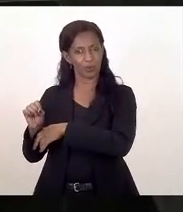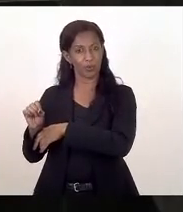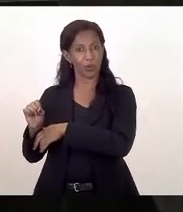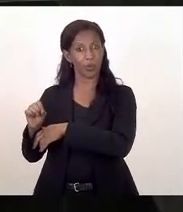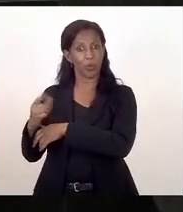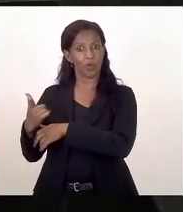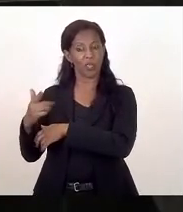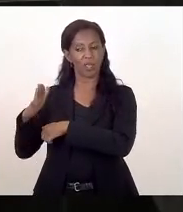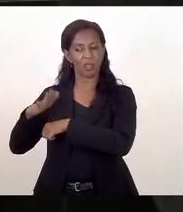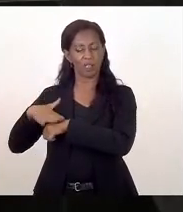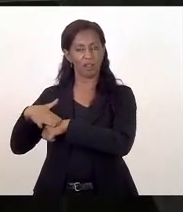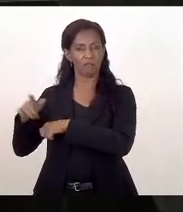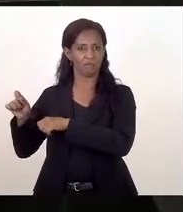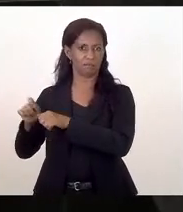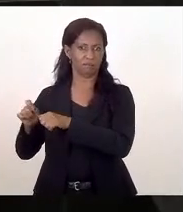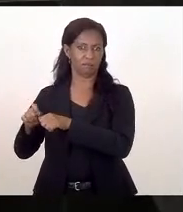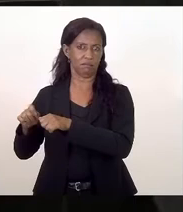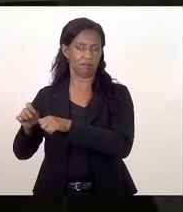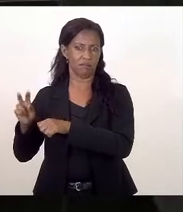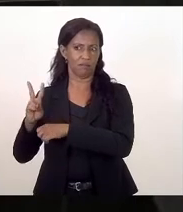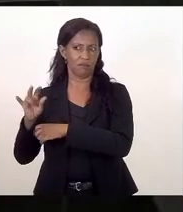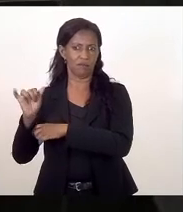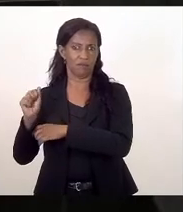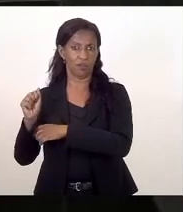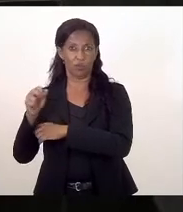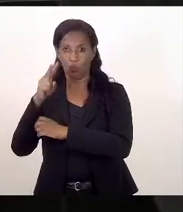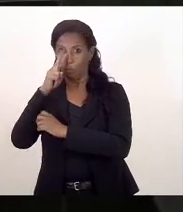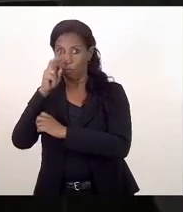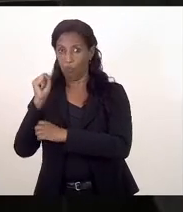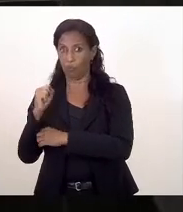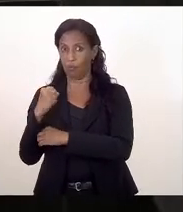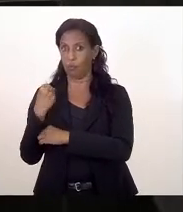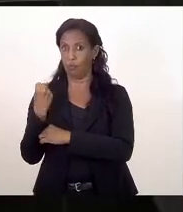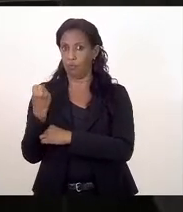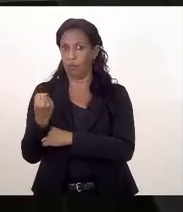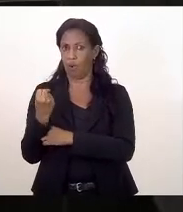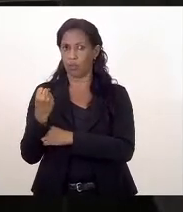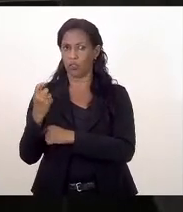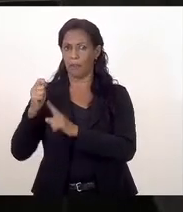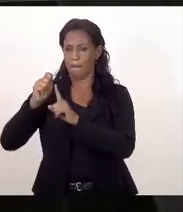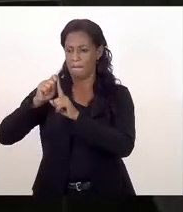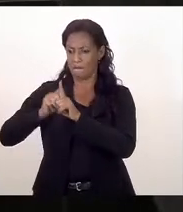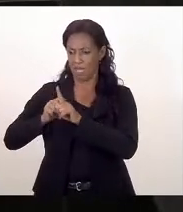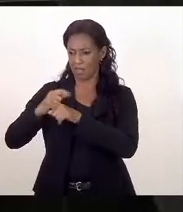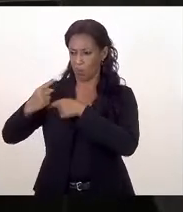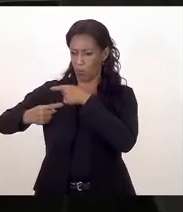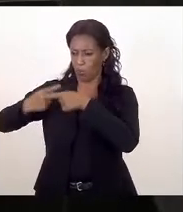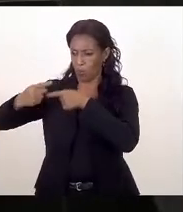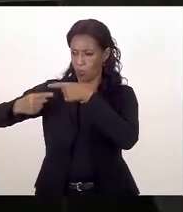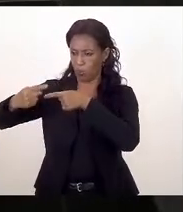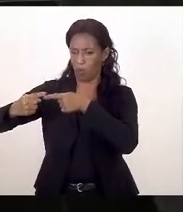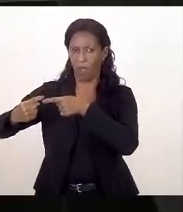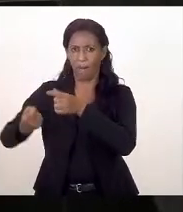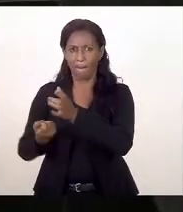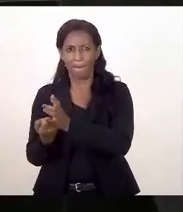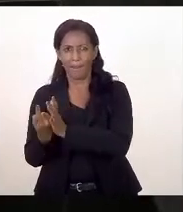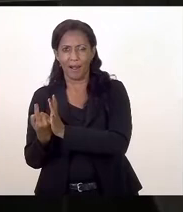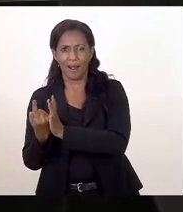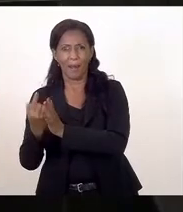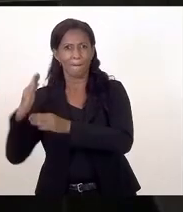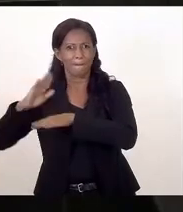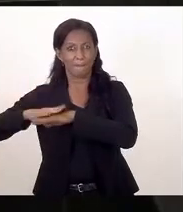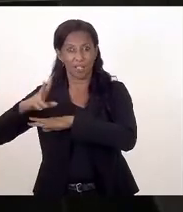vacina não vai imaginar o vírus mutante meses e meses depois, porque os cientistas ainda não o conhecem.